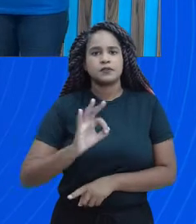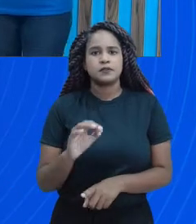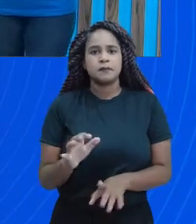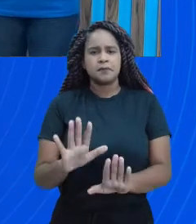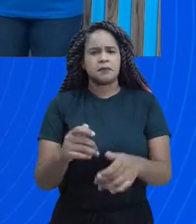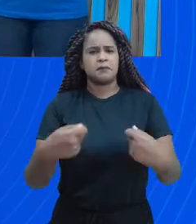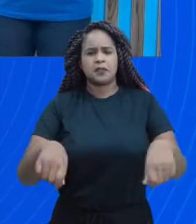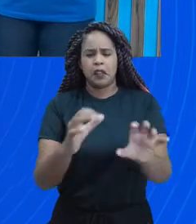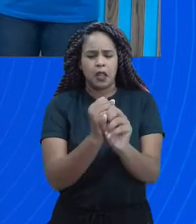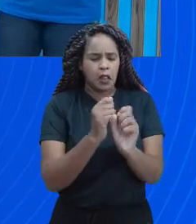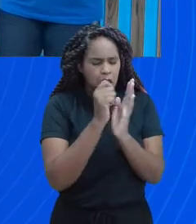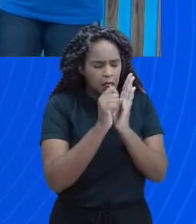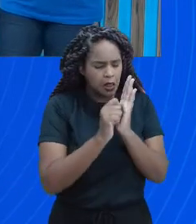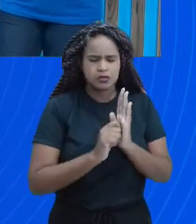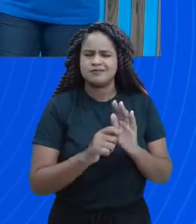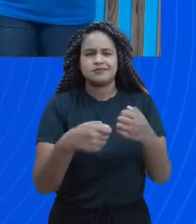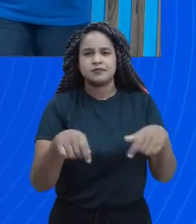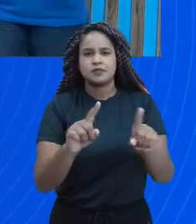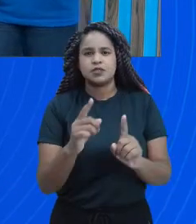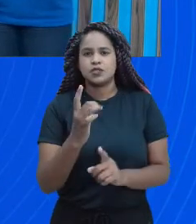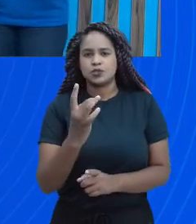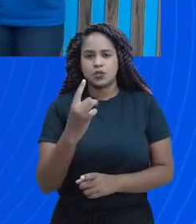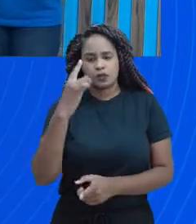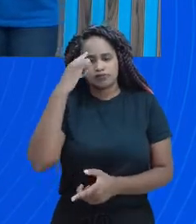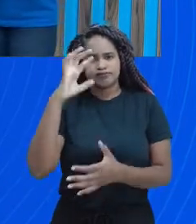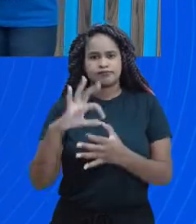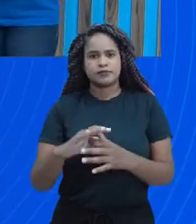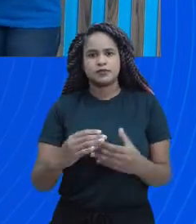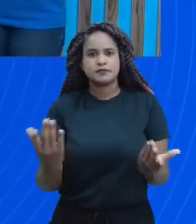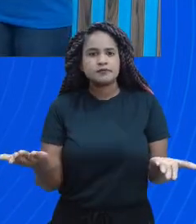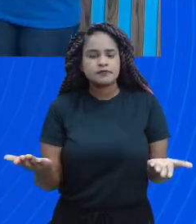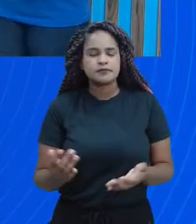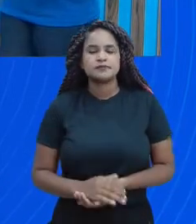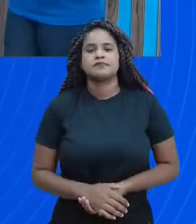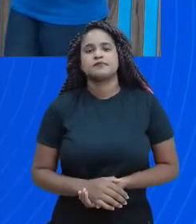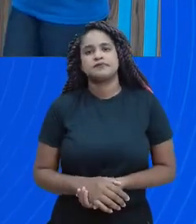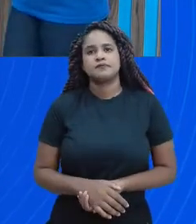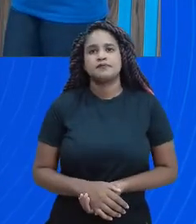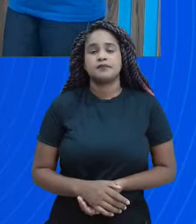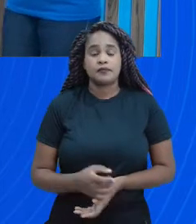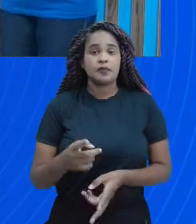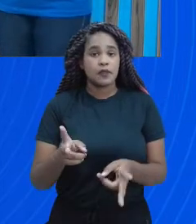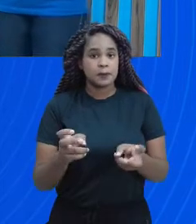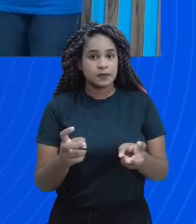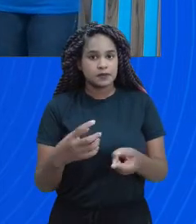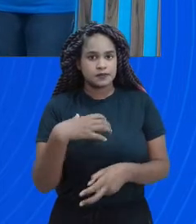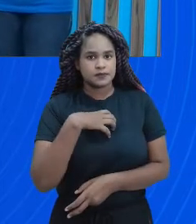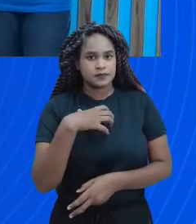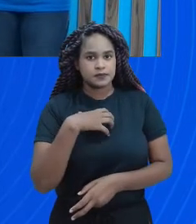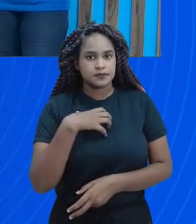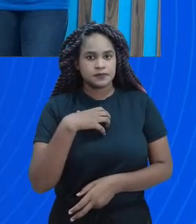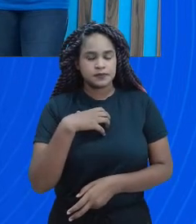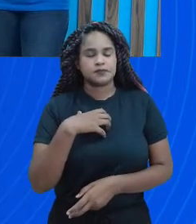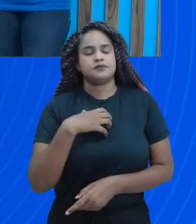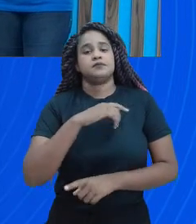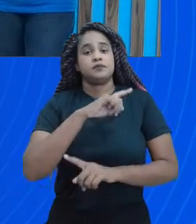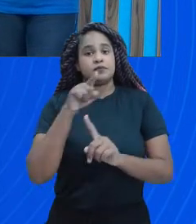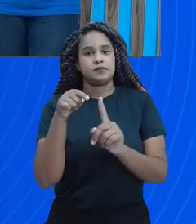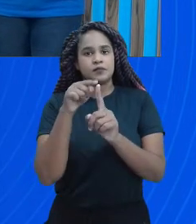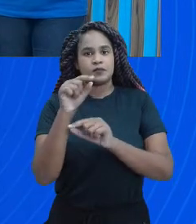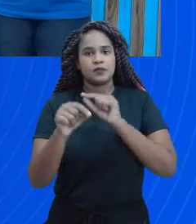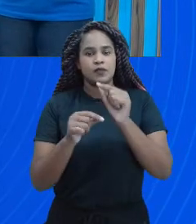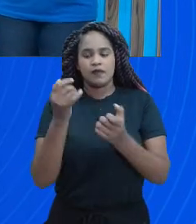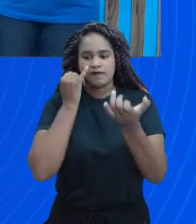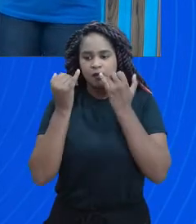fazer aquele cálculo um pouco maior, né? Um pouco mais comprido, tá? Então, a gente vai observar que a maneira de eu construir, né, de eu juntar